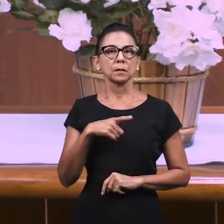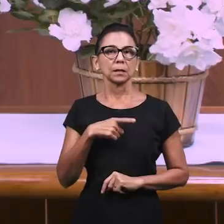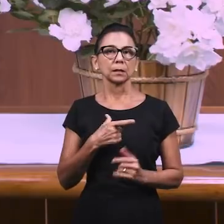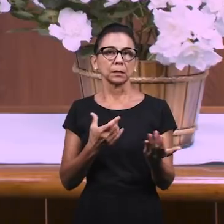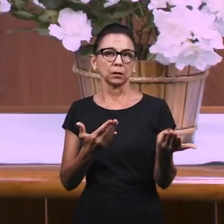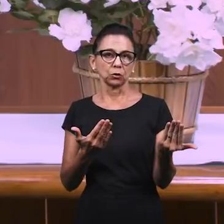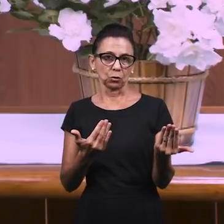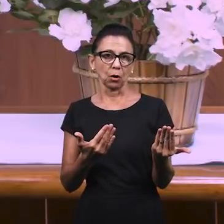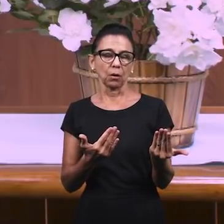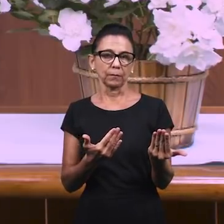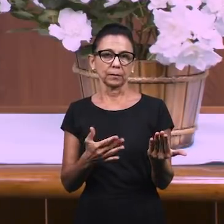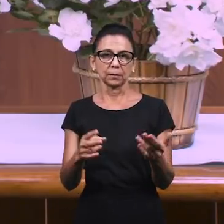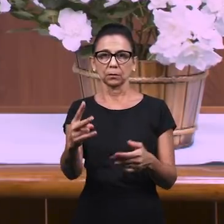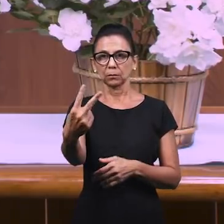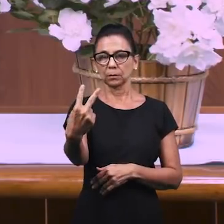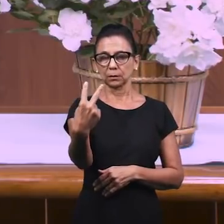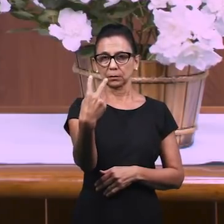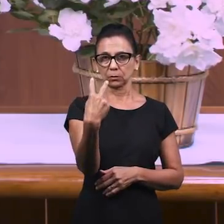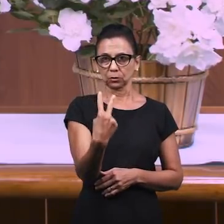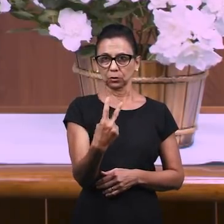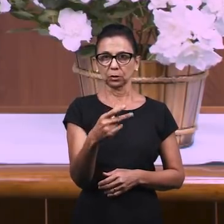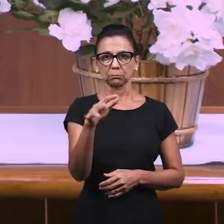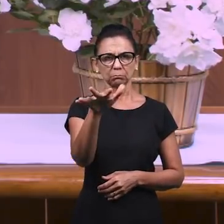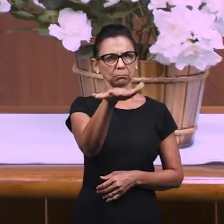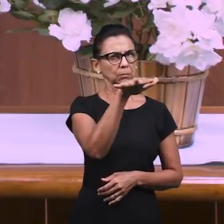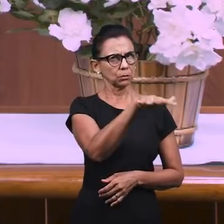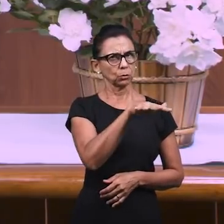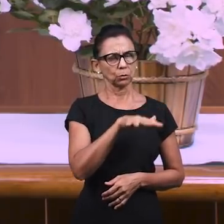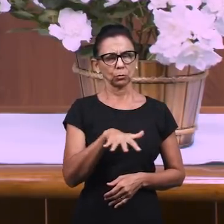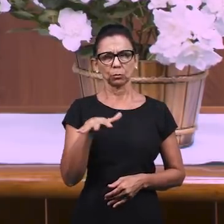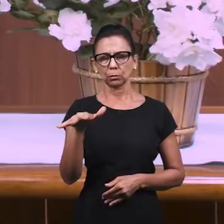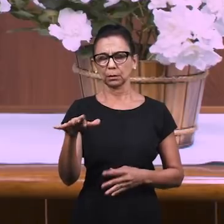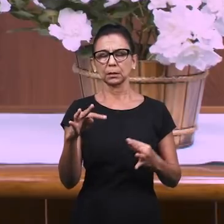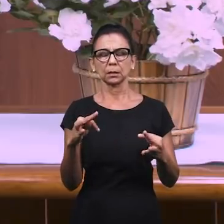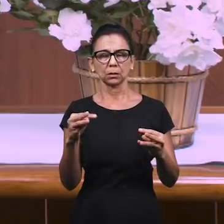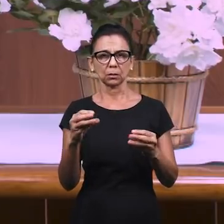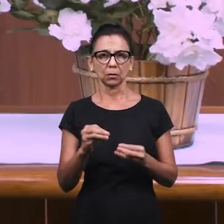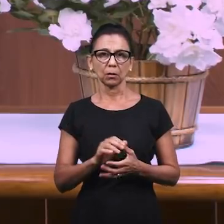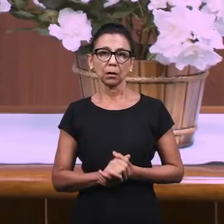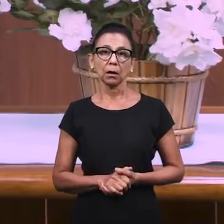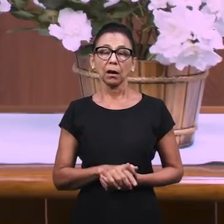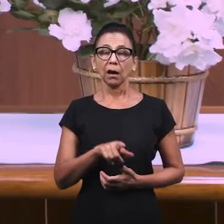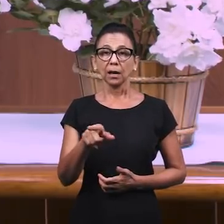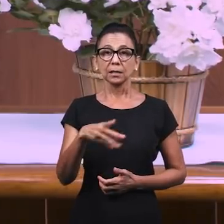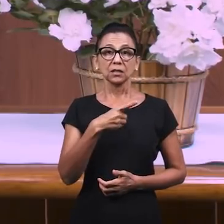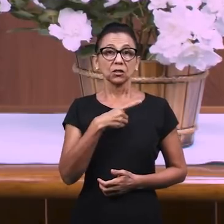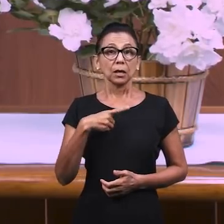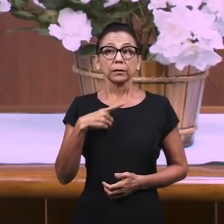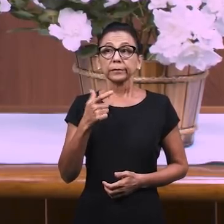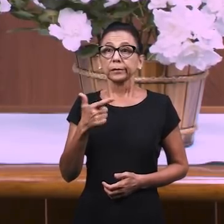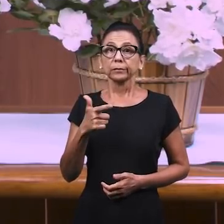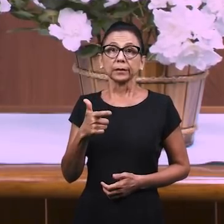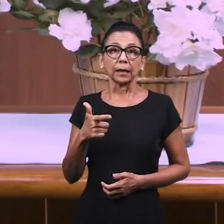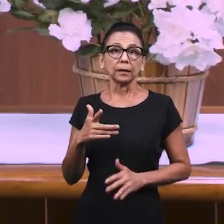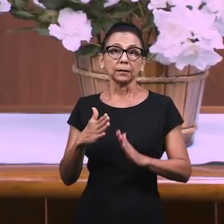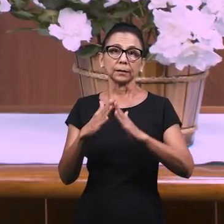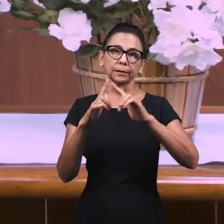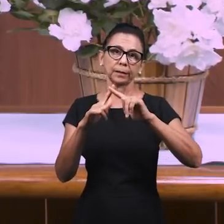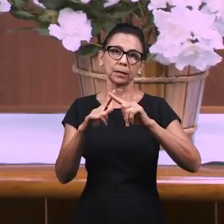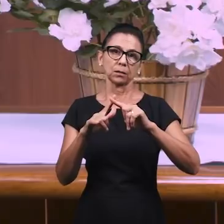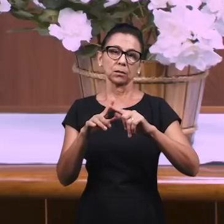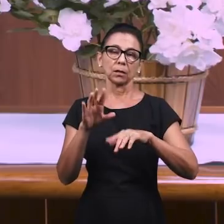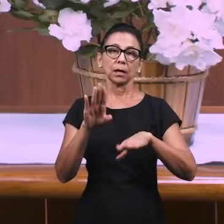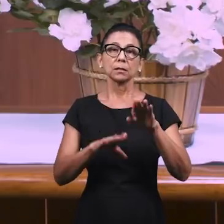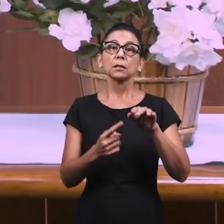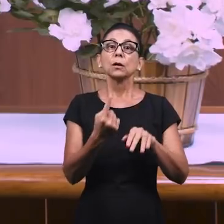aí no estado da Amazonas, na Amazônia, em Roraima, que às vezes tem igreja que não tem diáconos, tem um